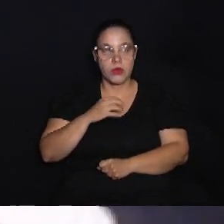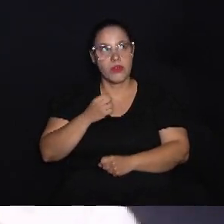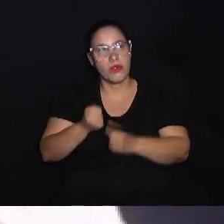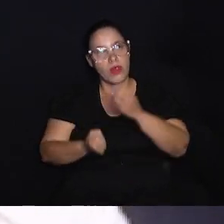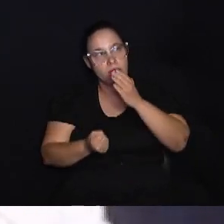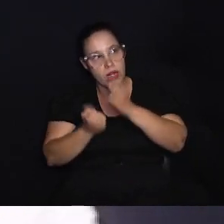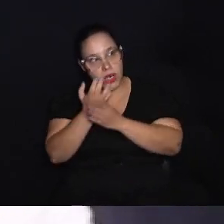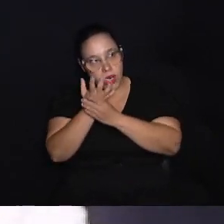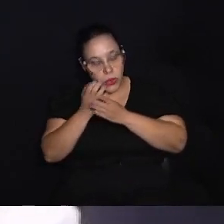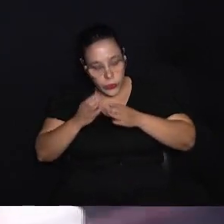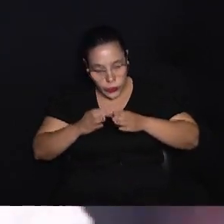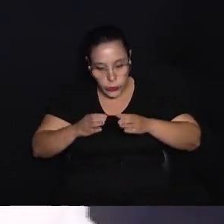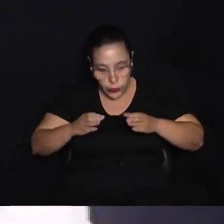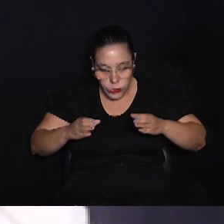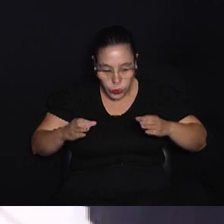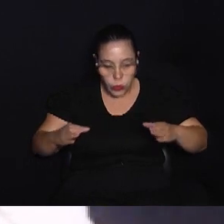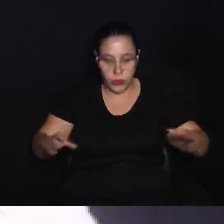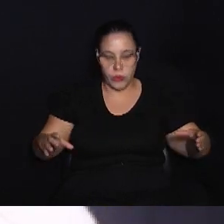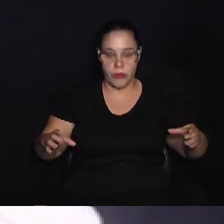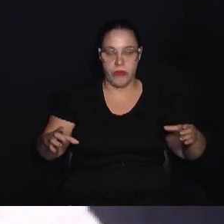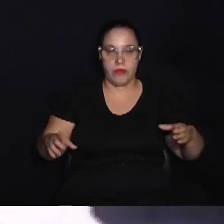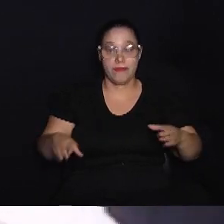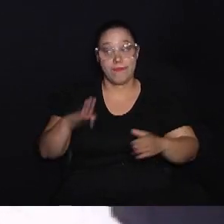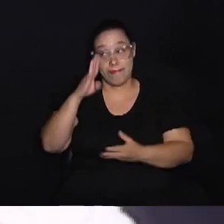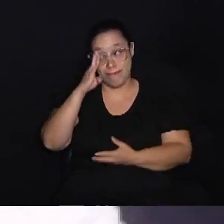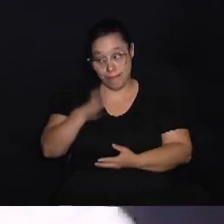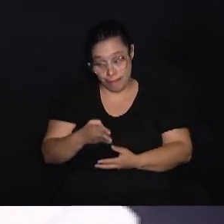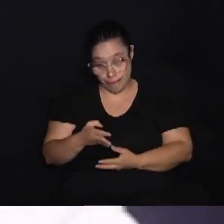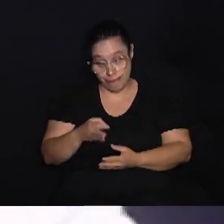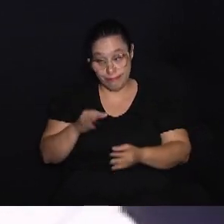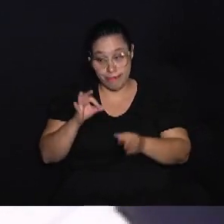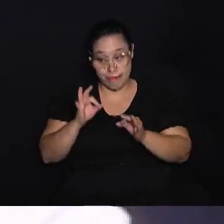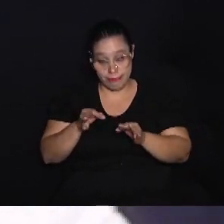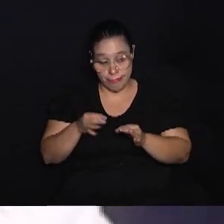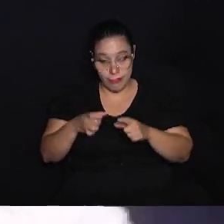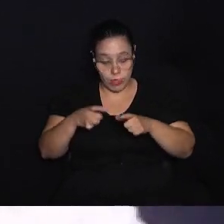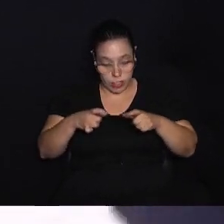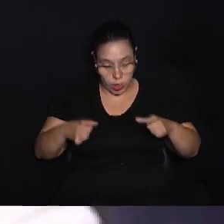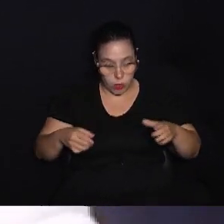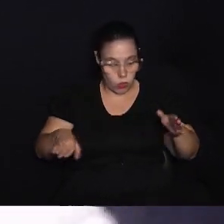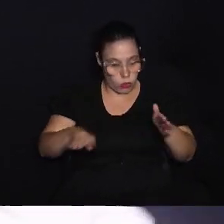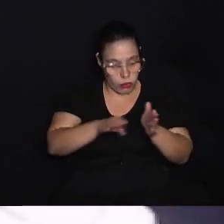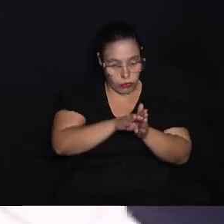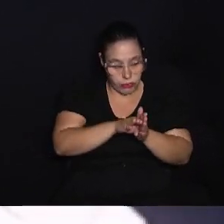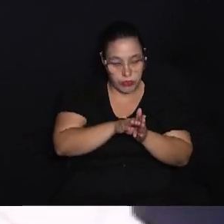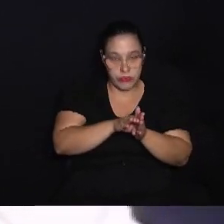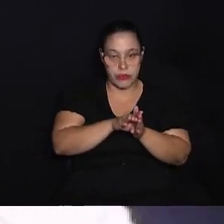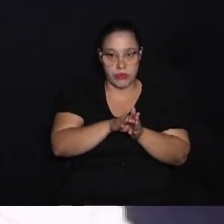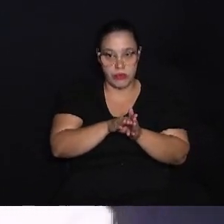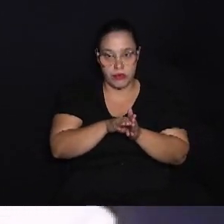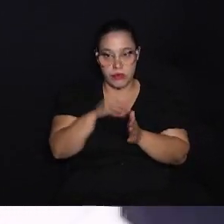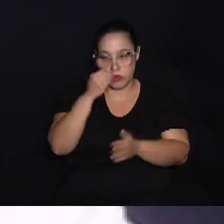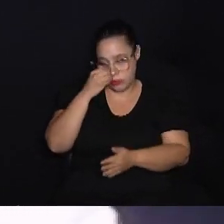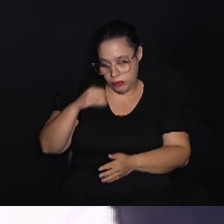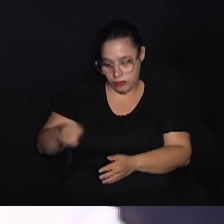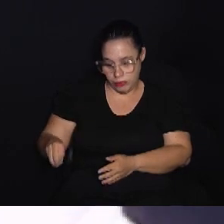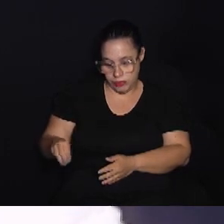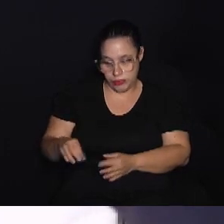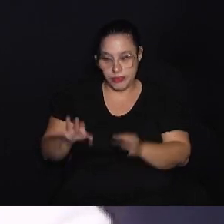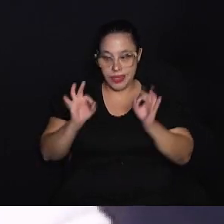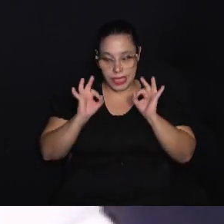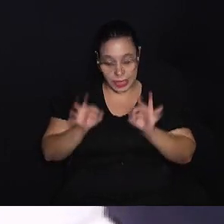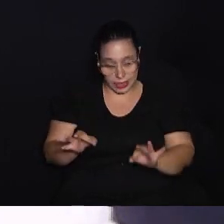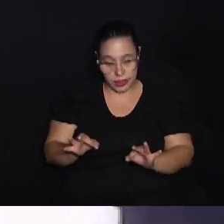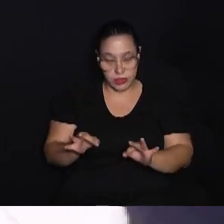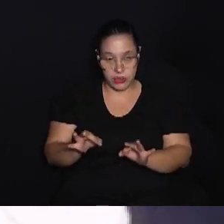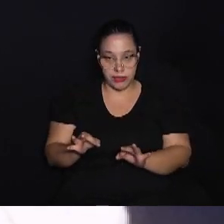tem criado uma rede ampla para poder exatamente ter esse ponto de acesso para o consumidor descartar